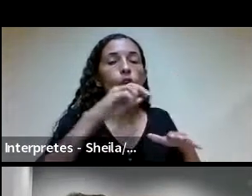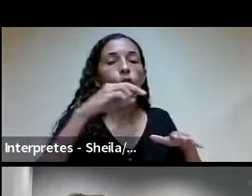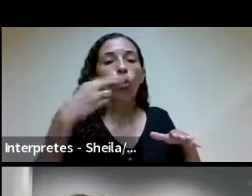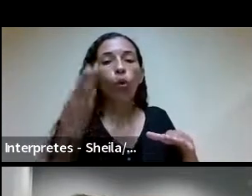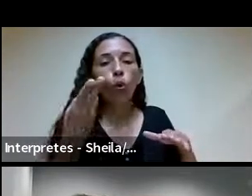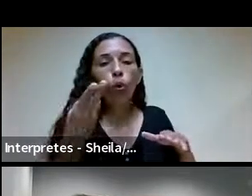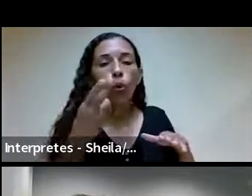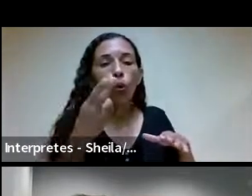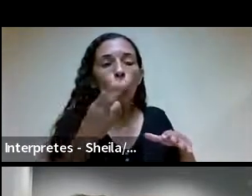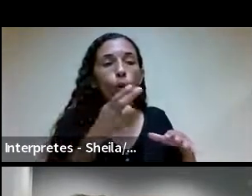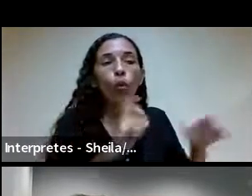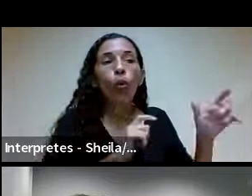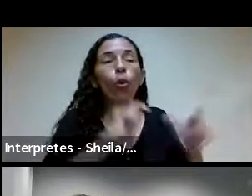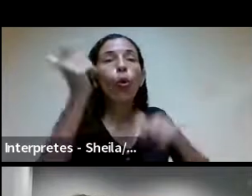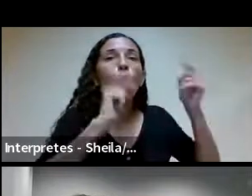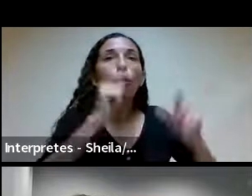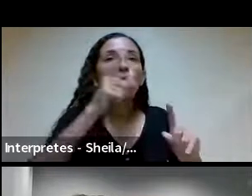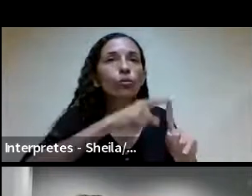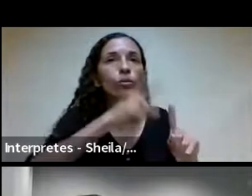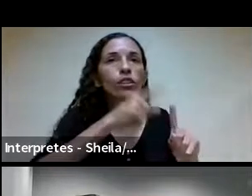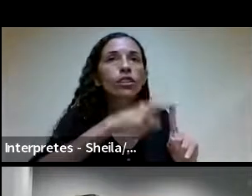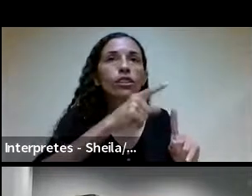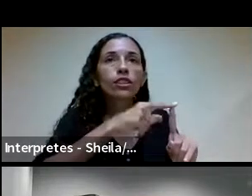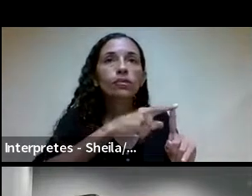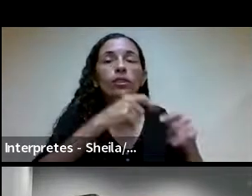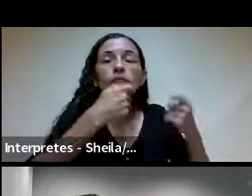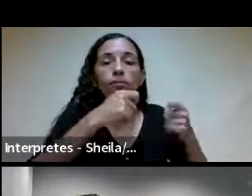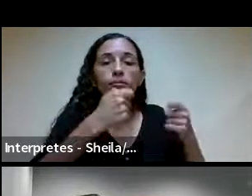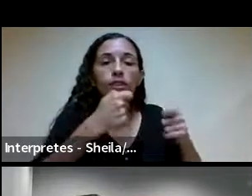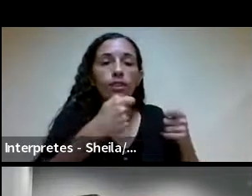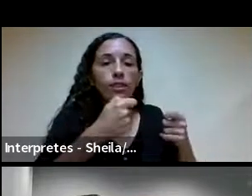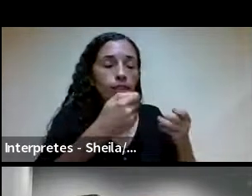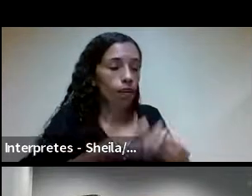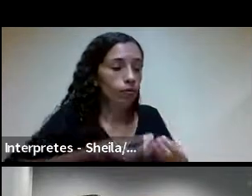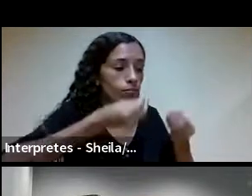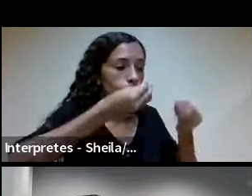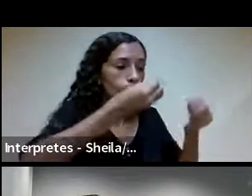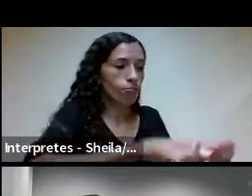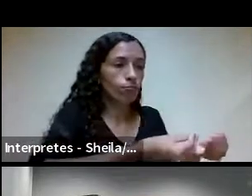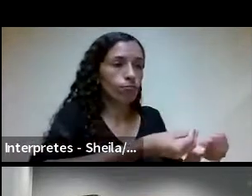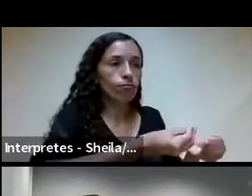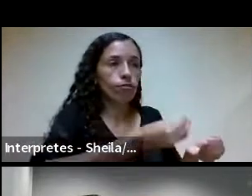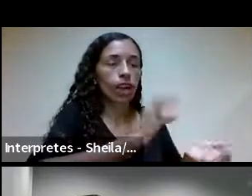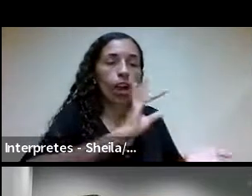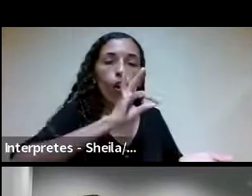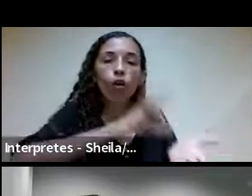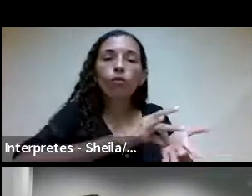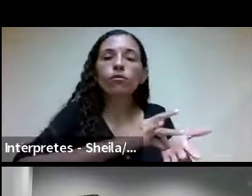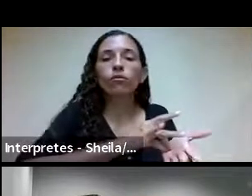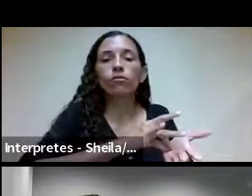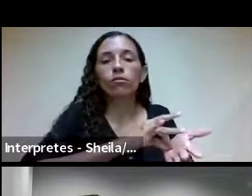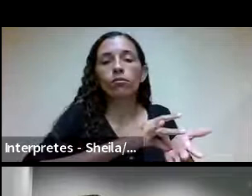recebimento. A demandante não cadastrou o endereço eletrônico